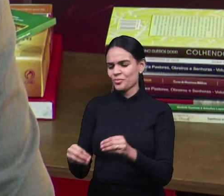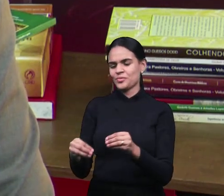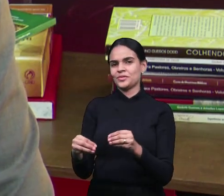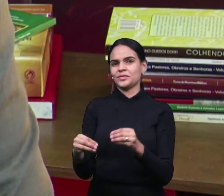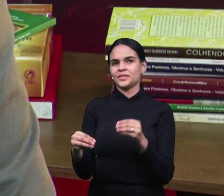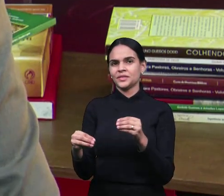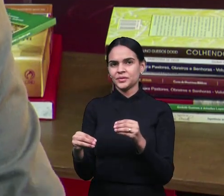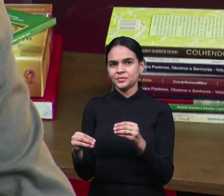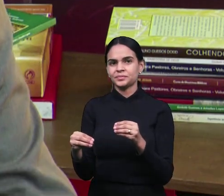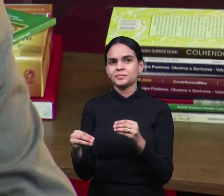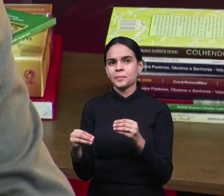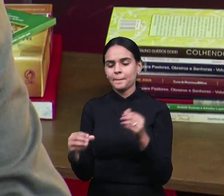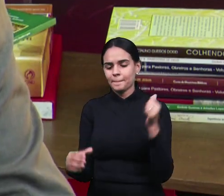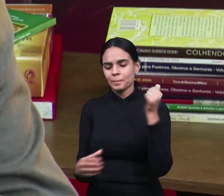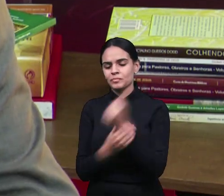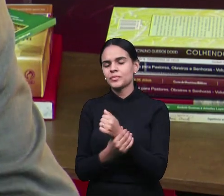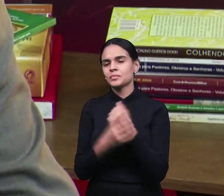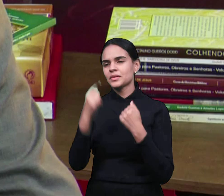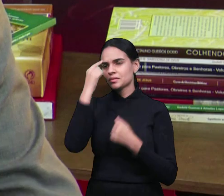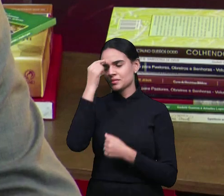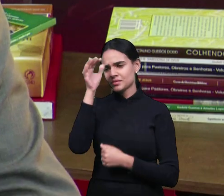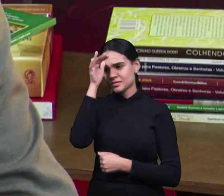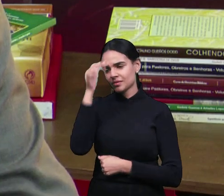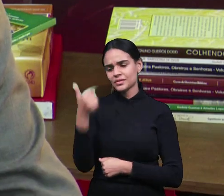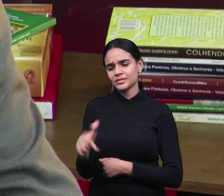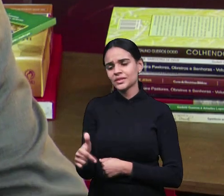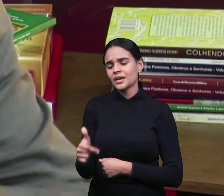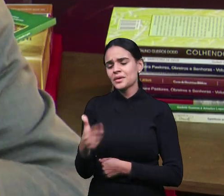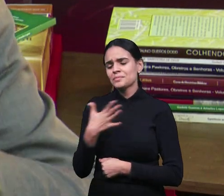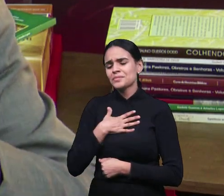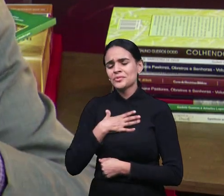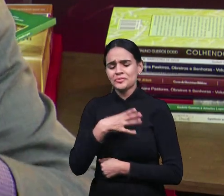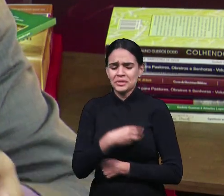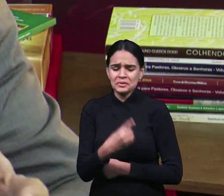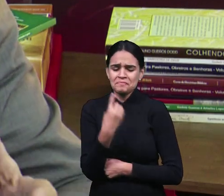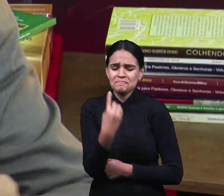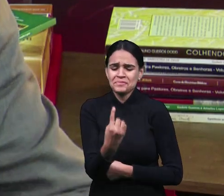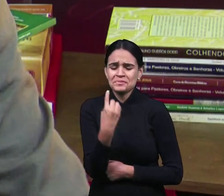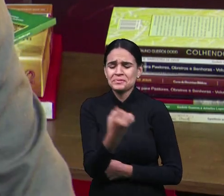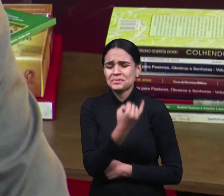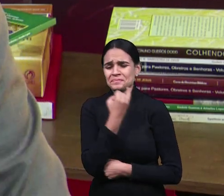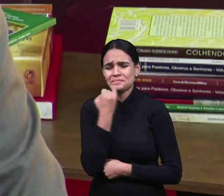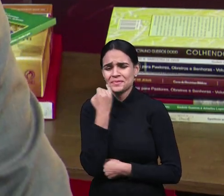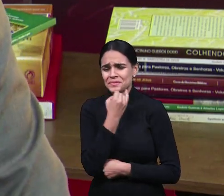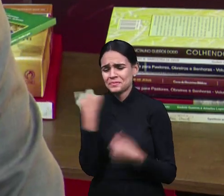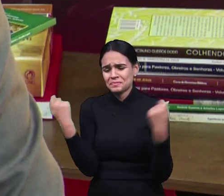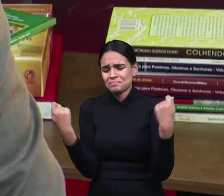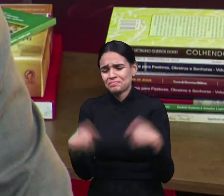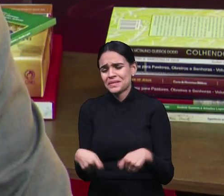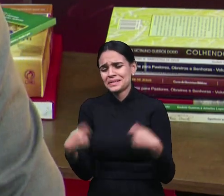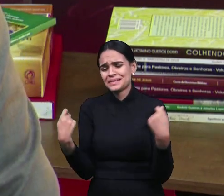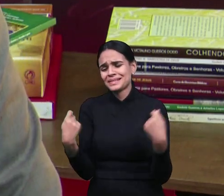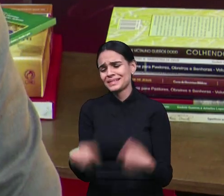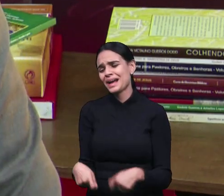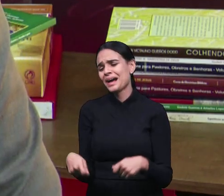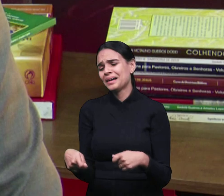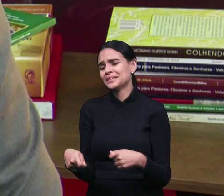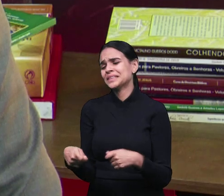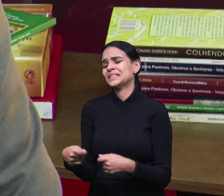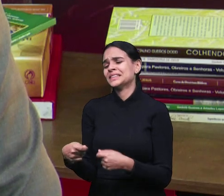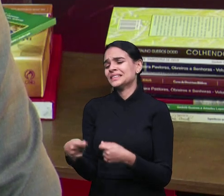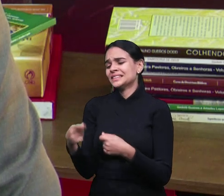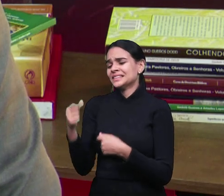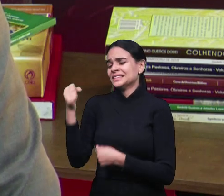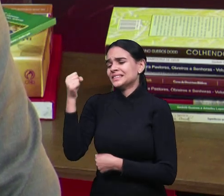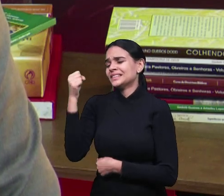ato ali de força, ele falou: não tem mais jeito. O meu único filho, a quem eu amo, Isaac, eu vou ter que me despedir dele, né? Então,